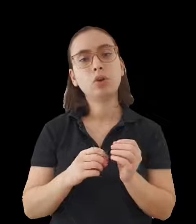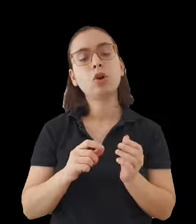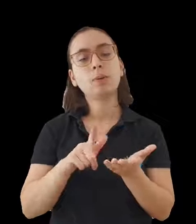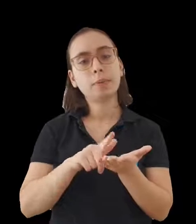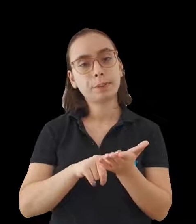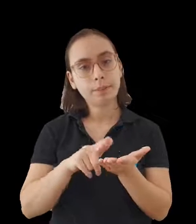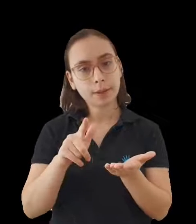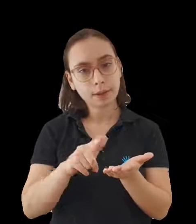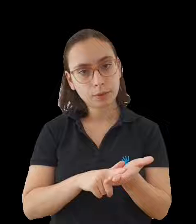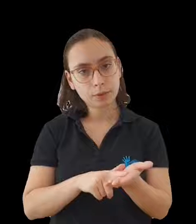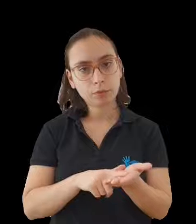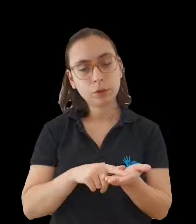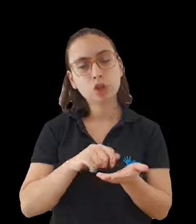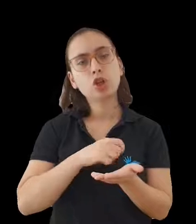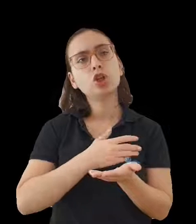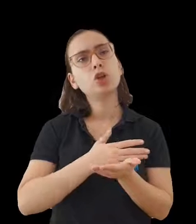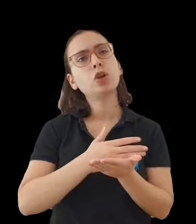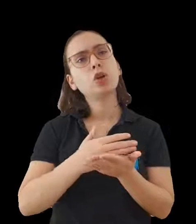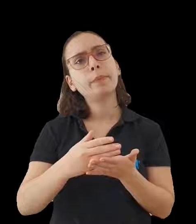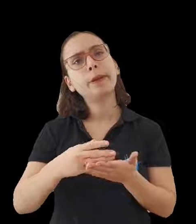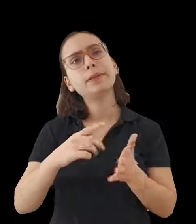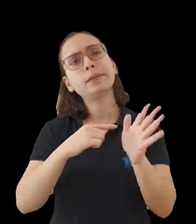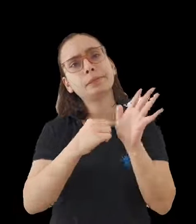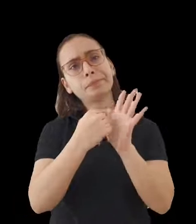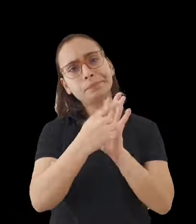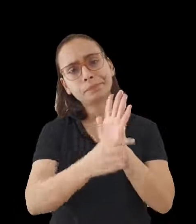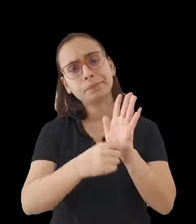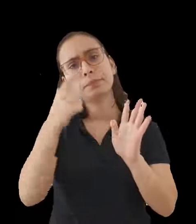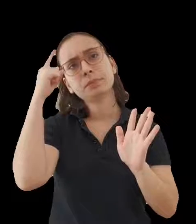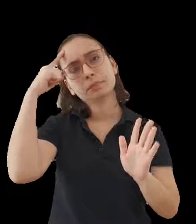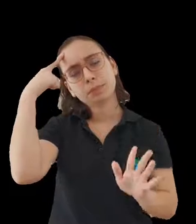e começa a pensar naquelas cinco